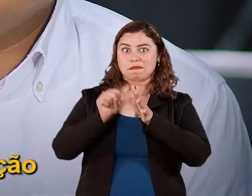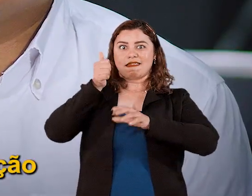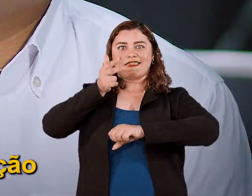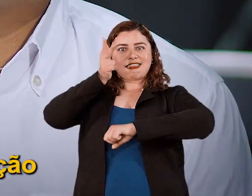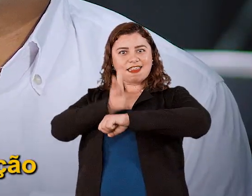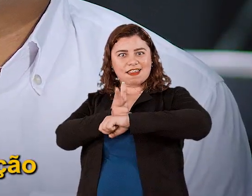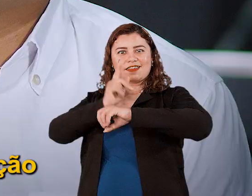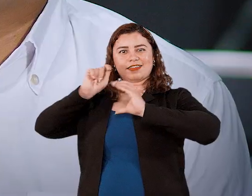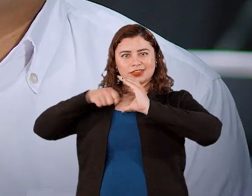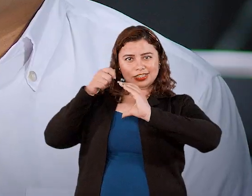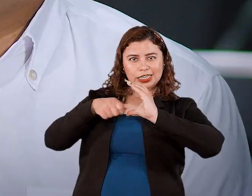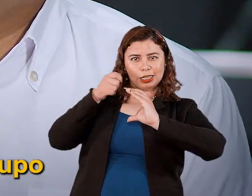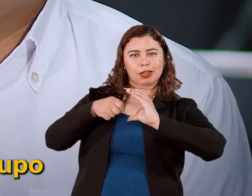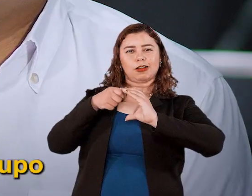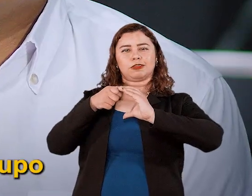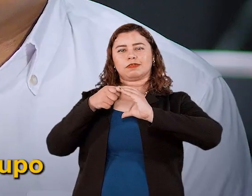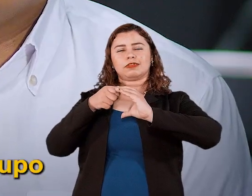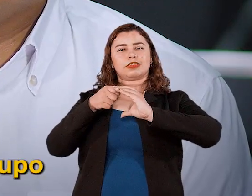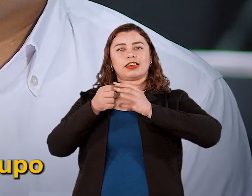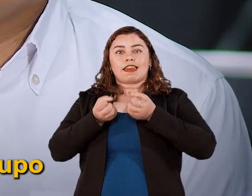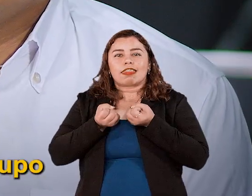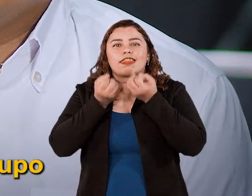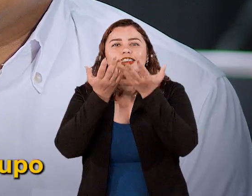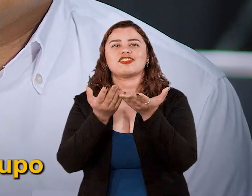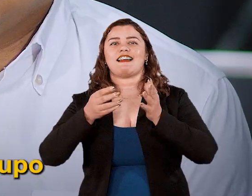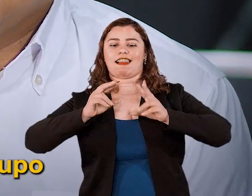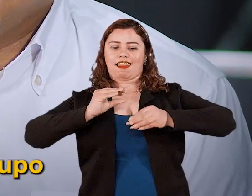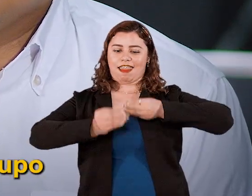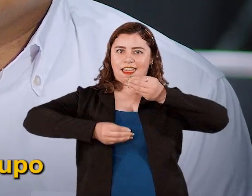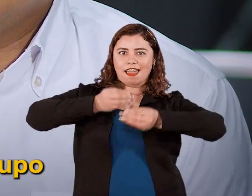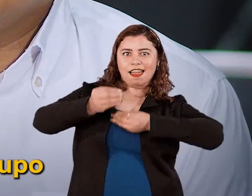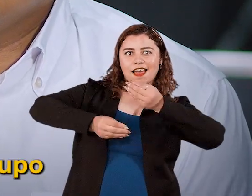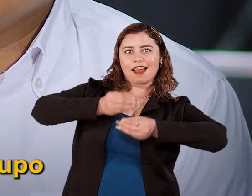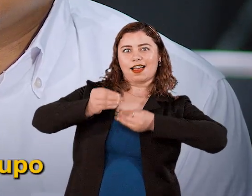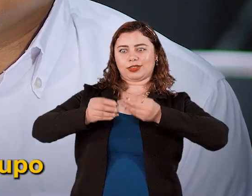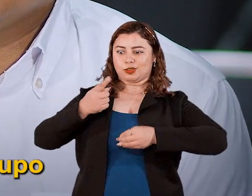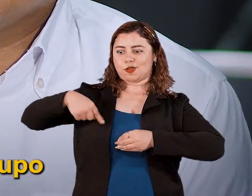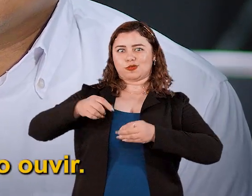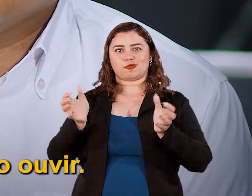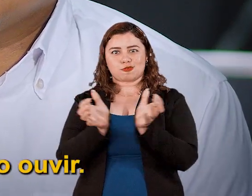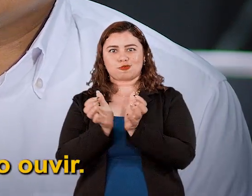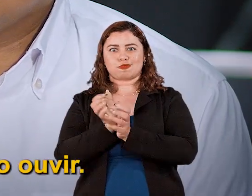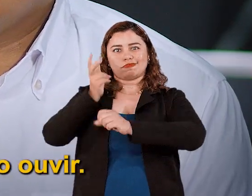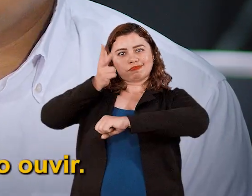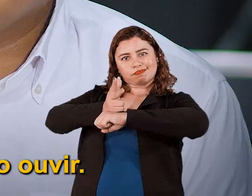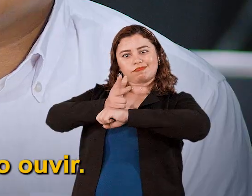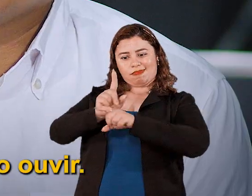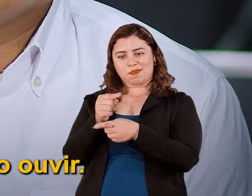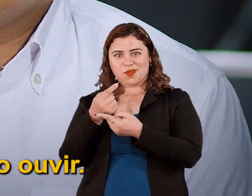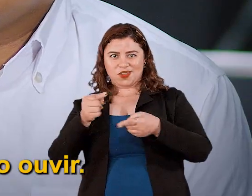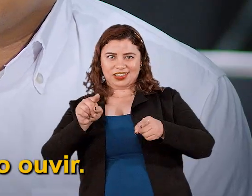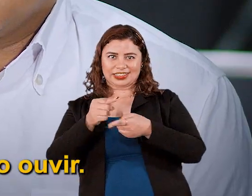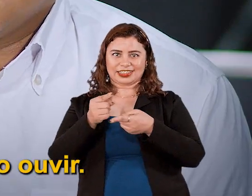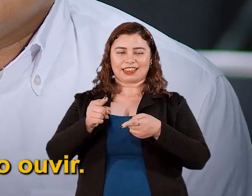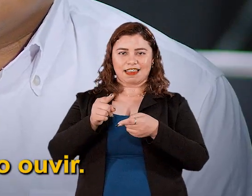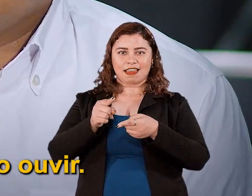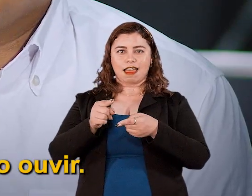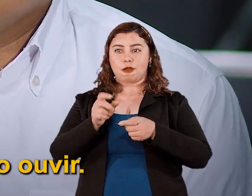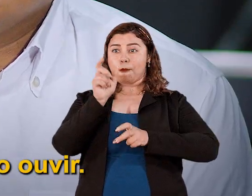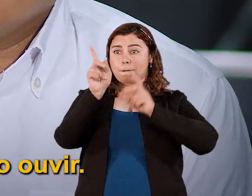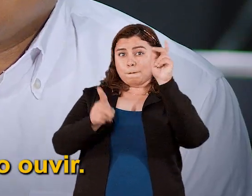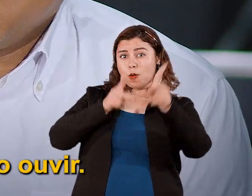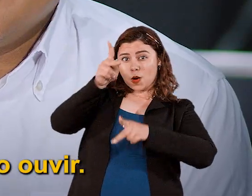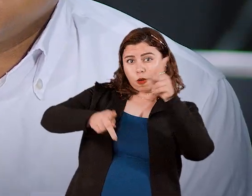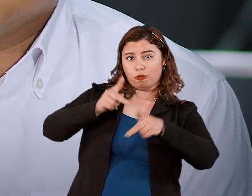dessa primeira gravação e deixar esse legado, né, do nosso grupo gravando essa obra para